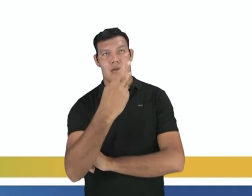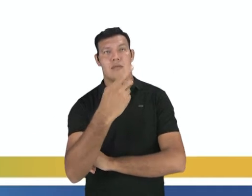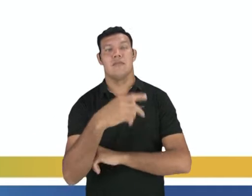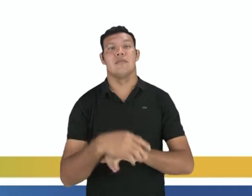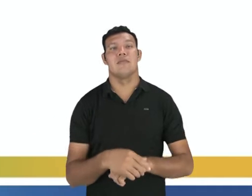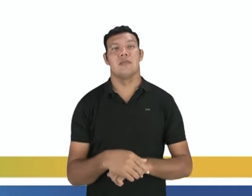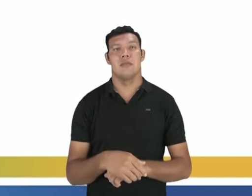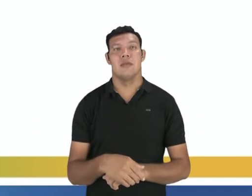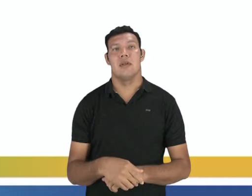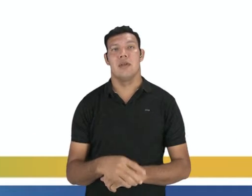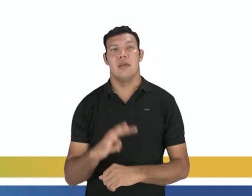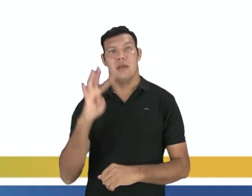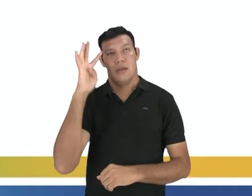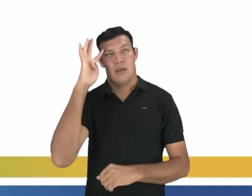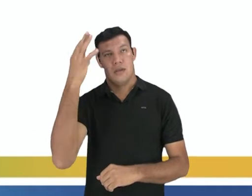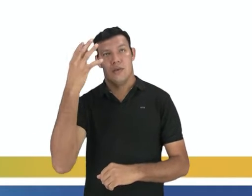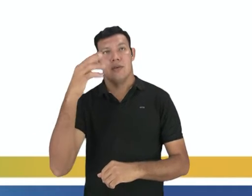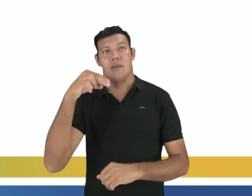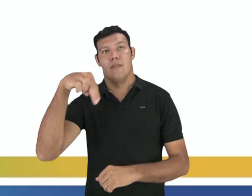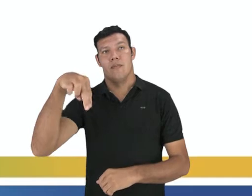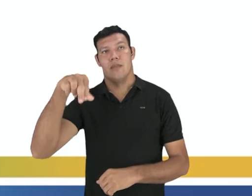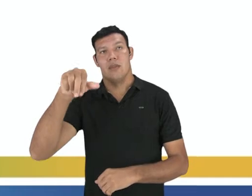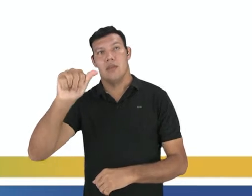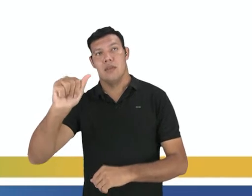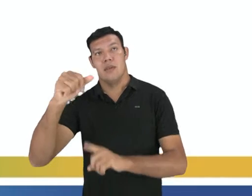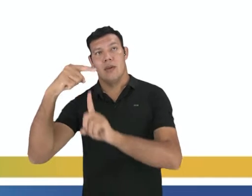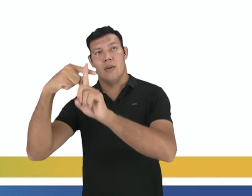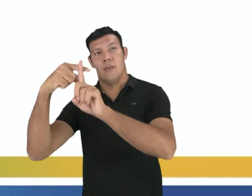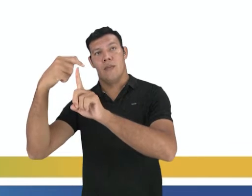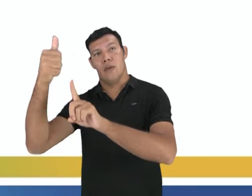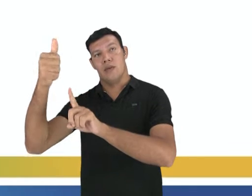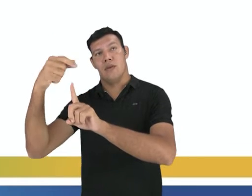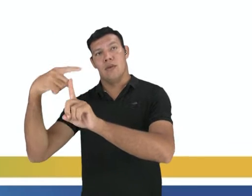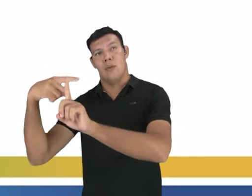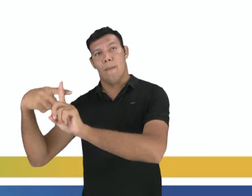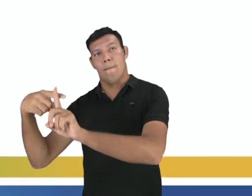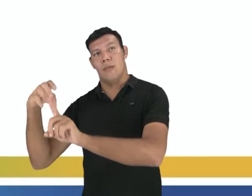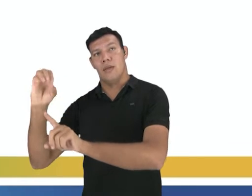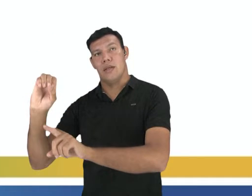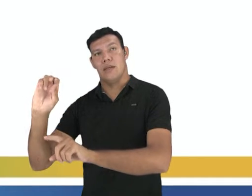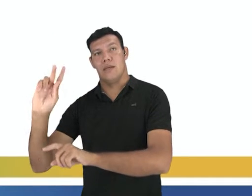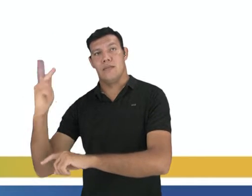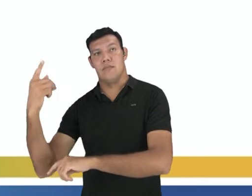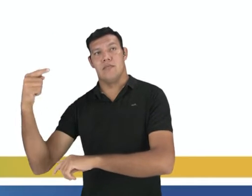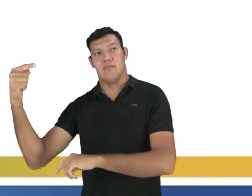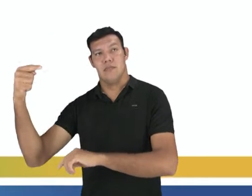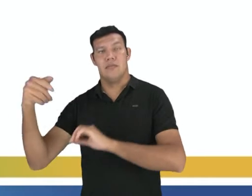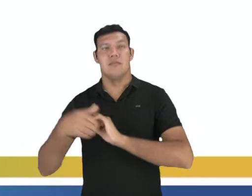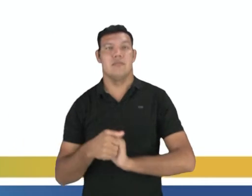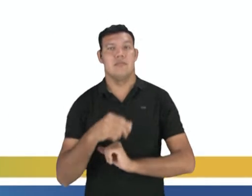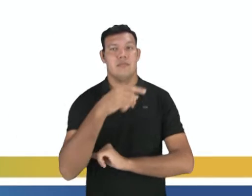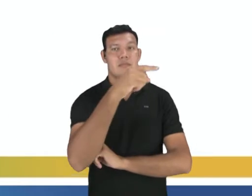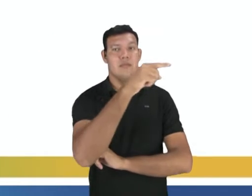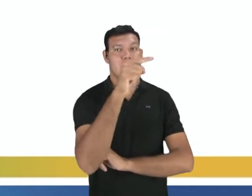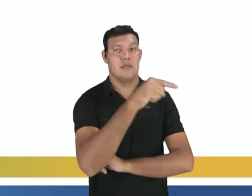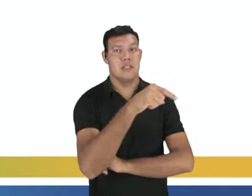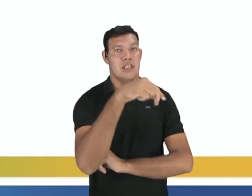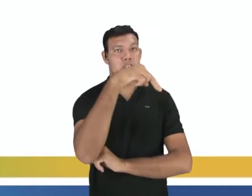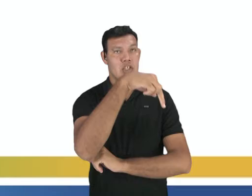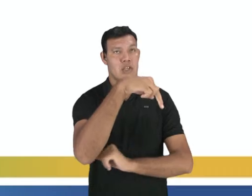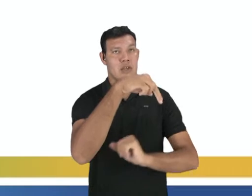íons, cátion e ânion. Hidróxido de zinco, da mesma forma, a gente tem a produção de íons,